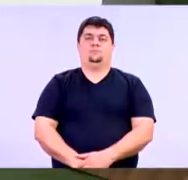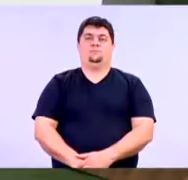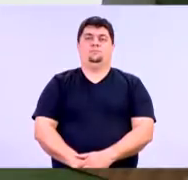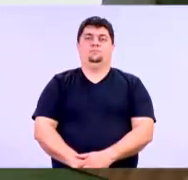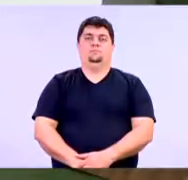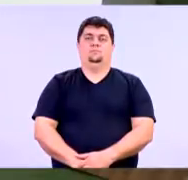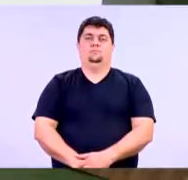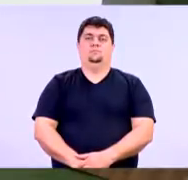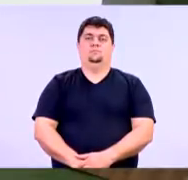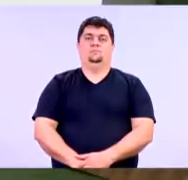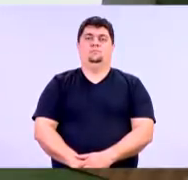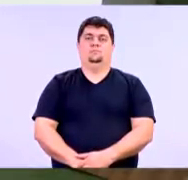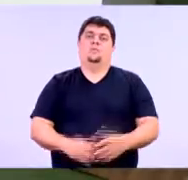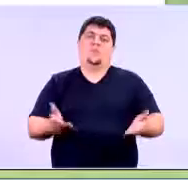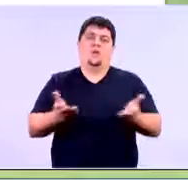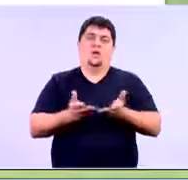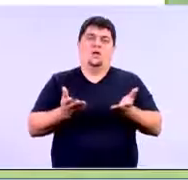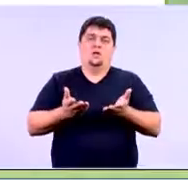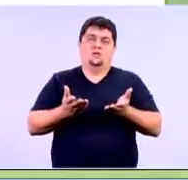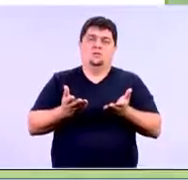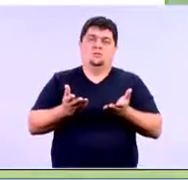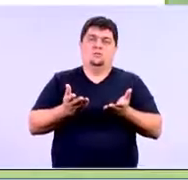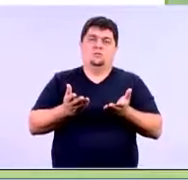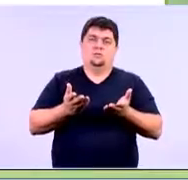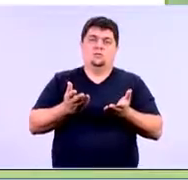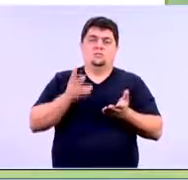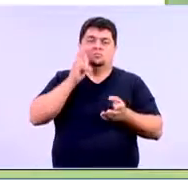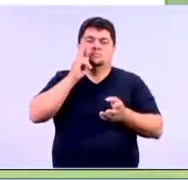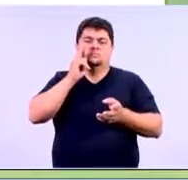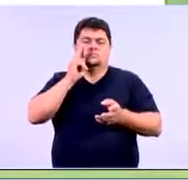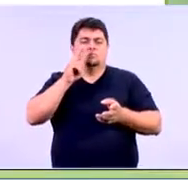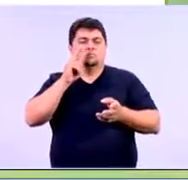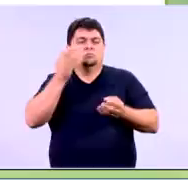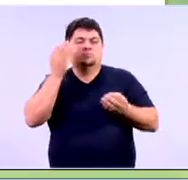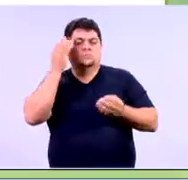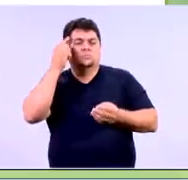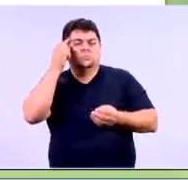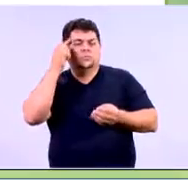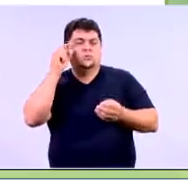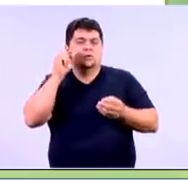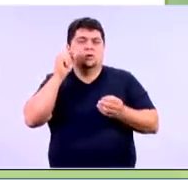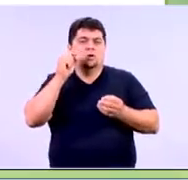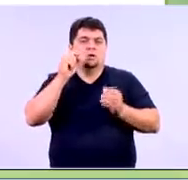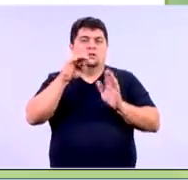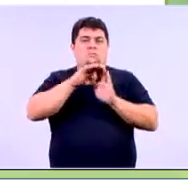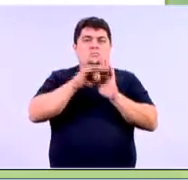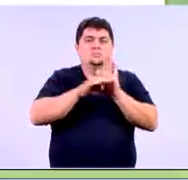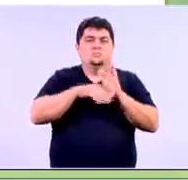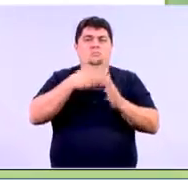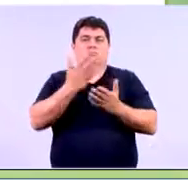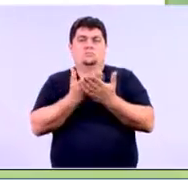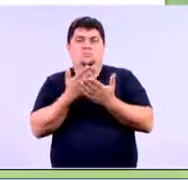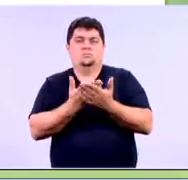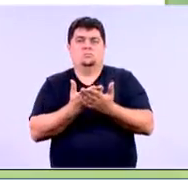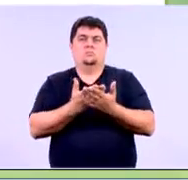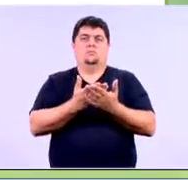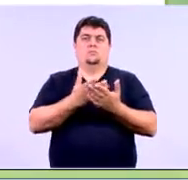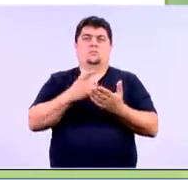Pois bem, agora vamos analisar a nossa agenda de aula. Sistema constitucional